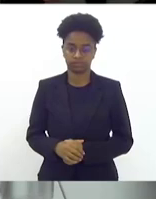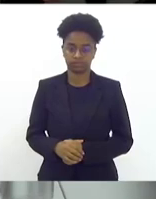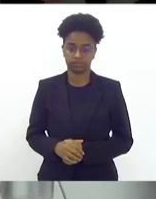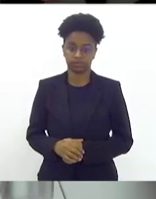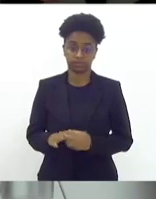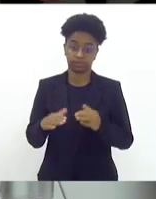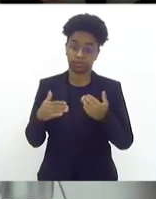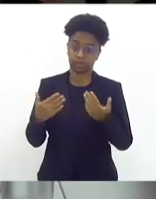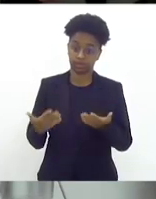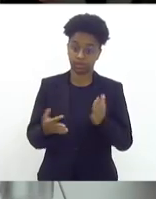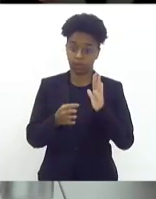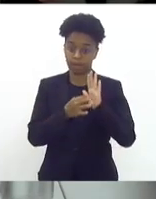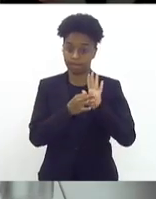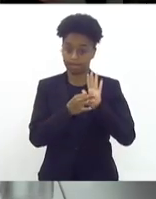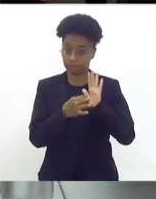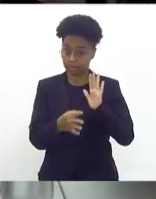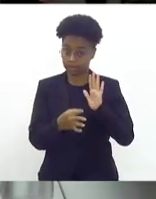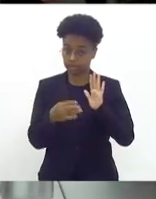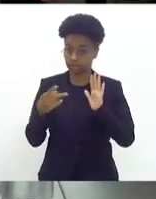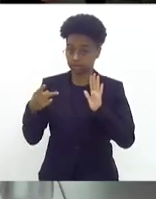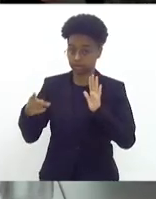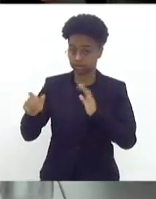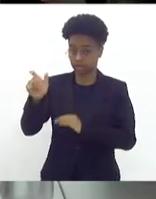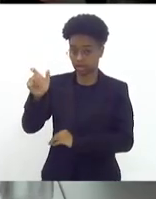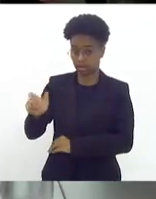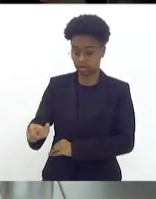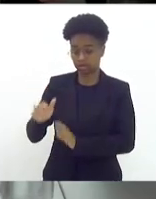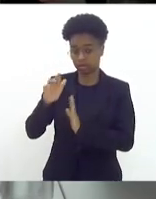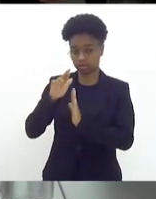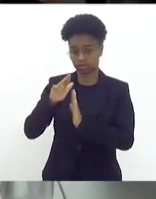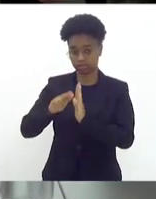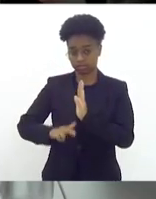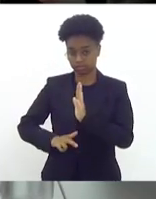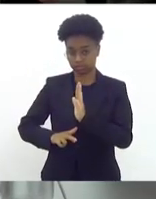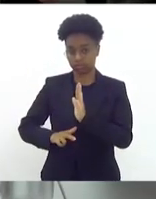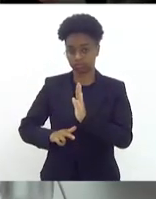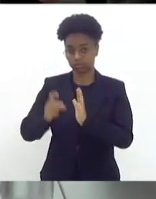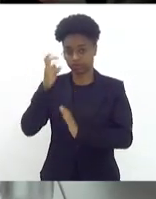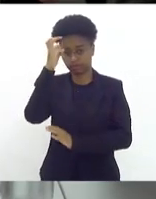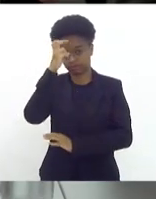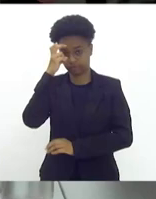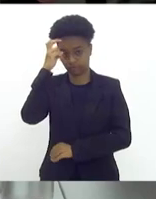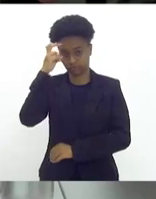Então, o parecer em si da relatora está